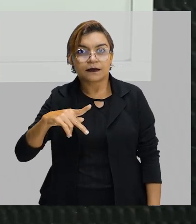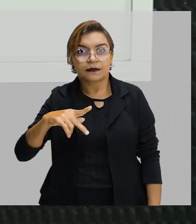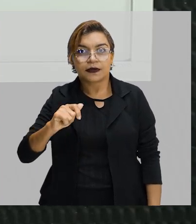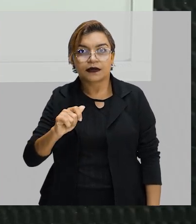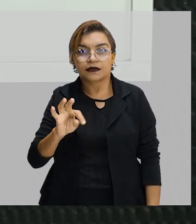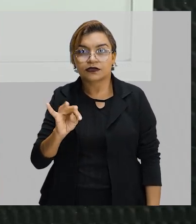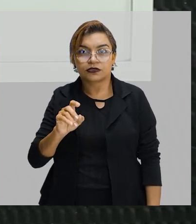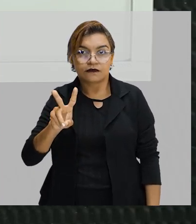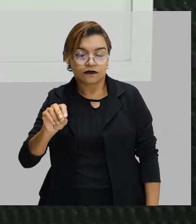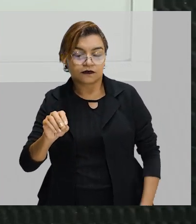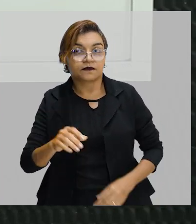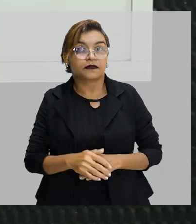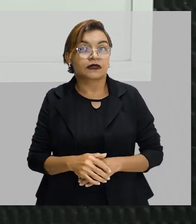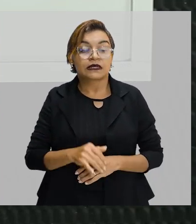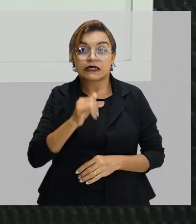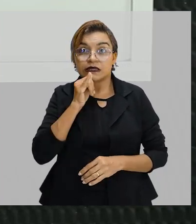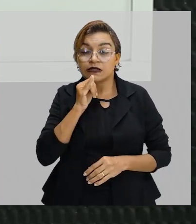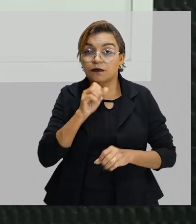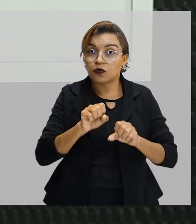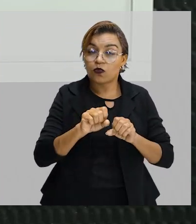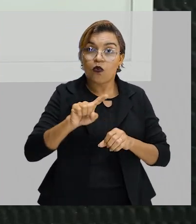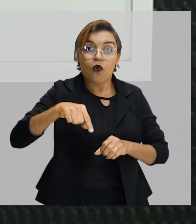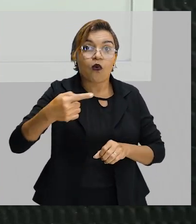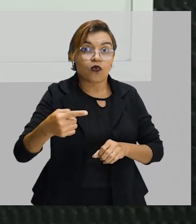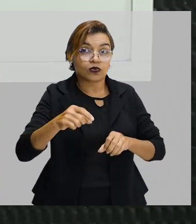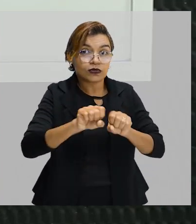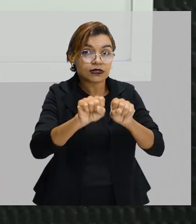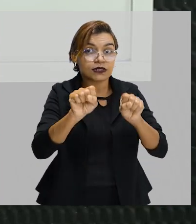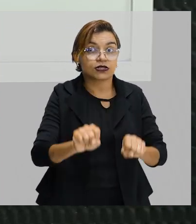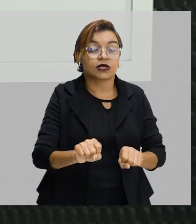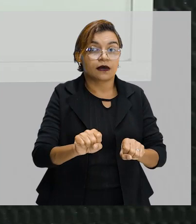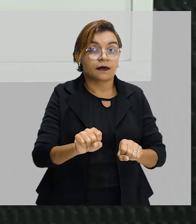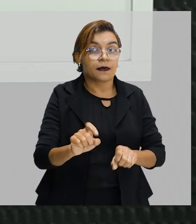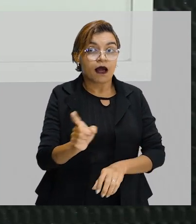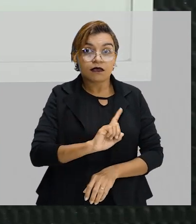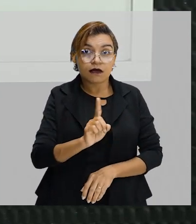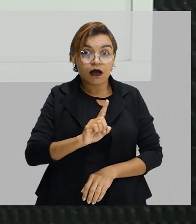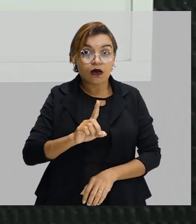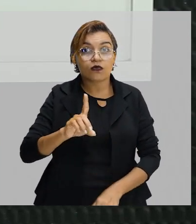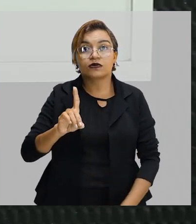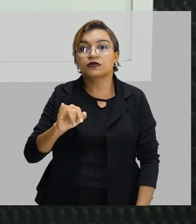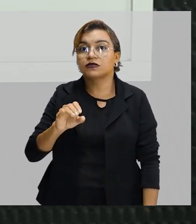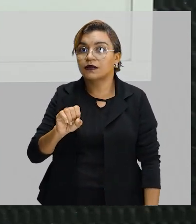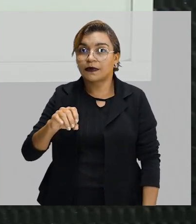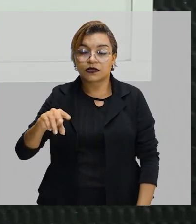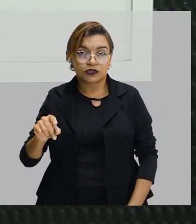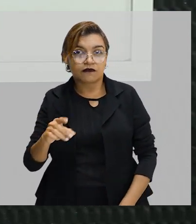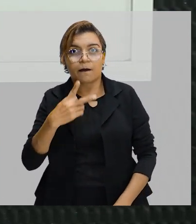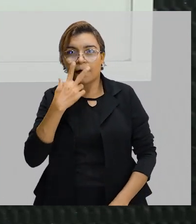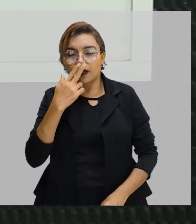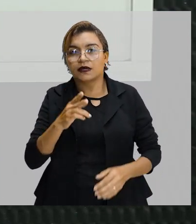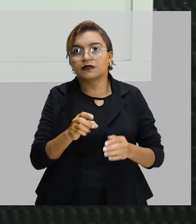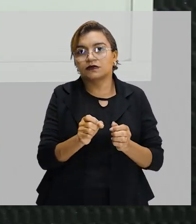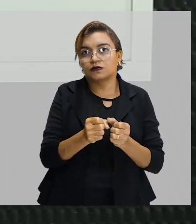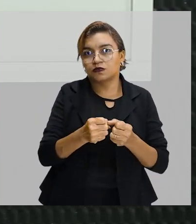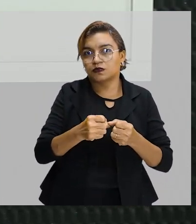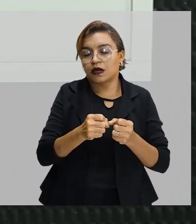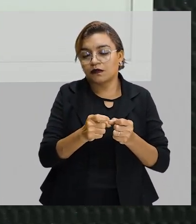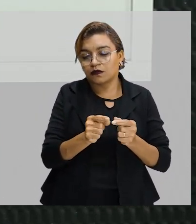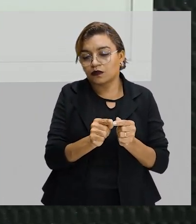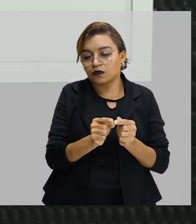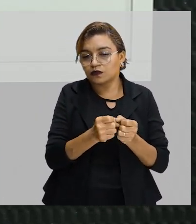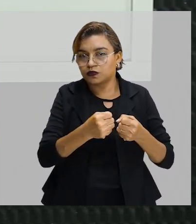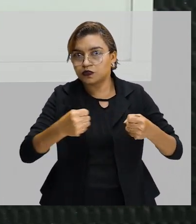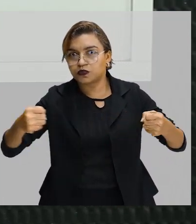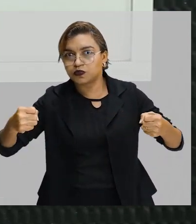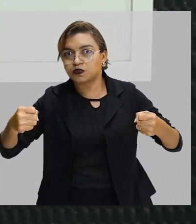um sistema não dissipativo, um sistema conservativo, é como se nós esticássemos e ela, ó, comprimisse,